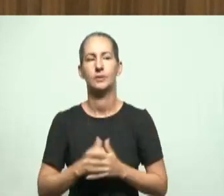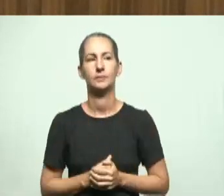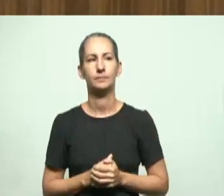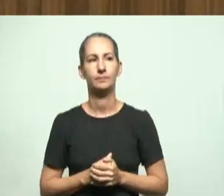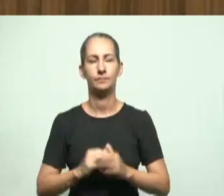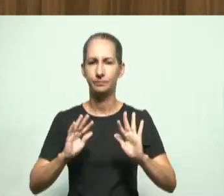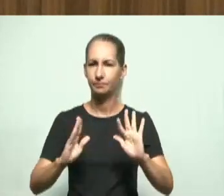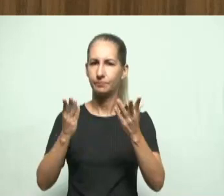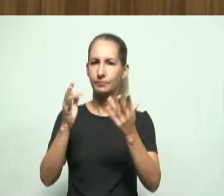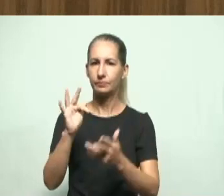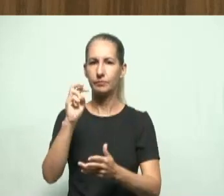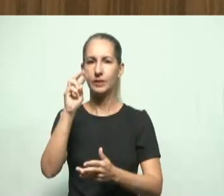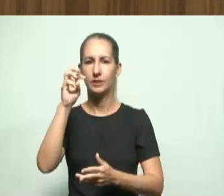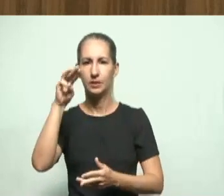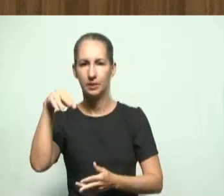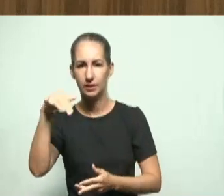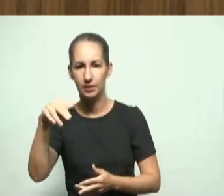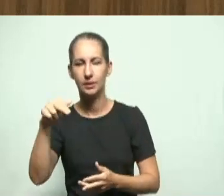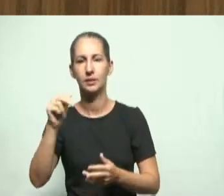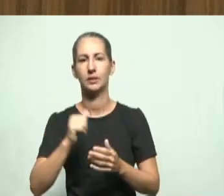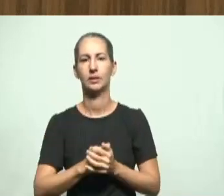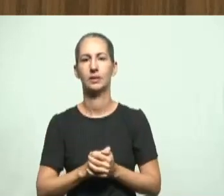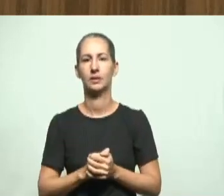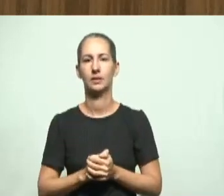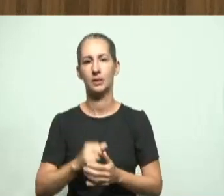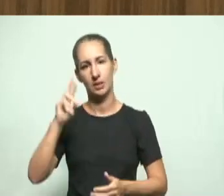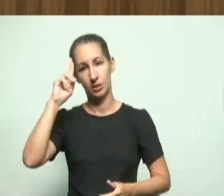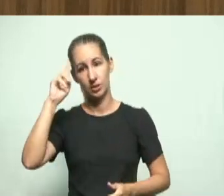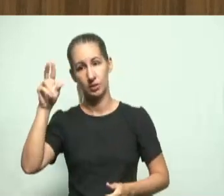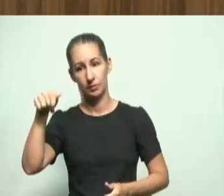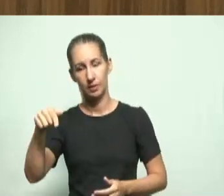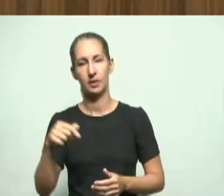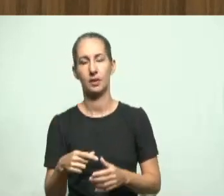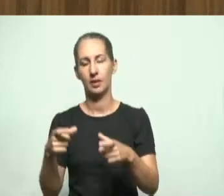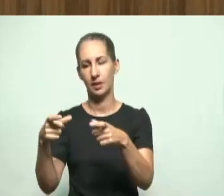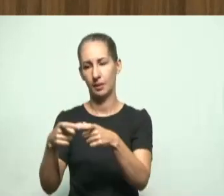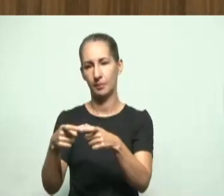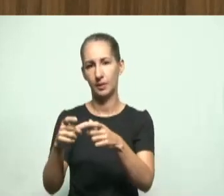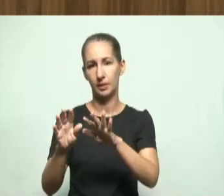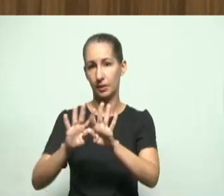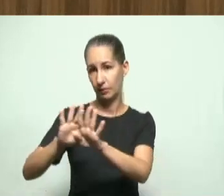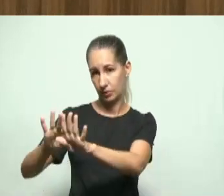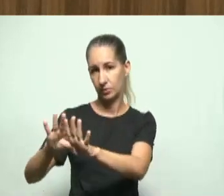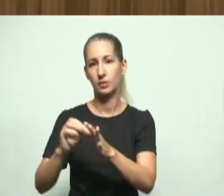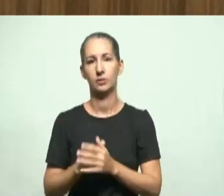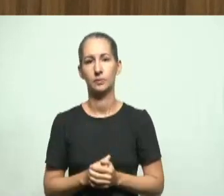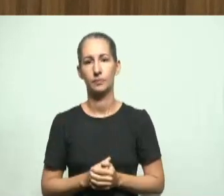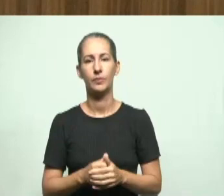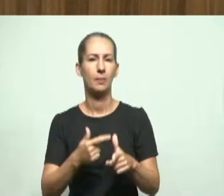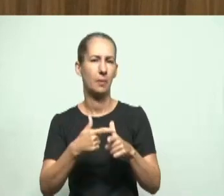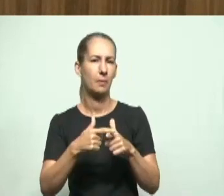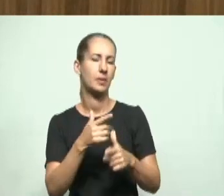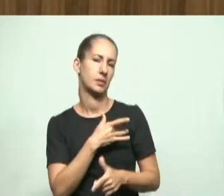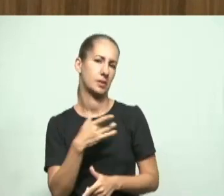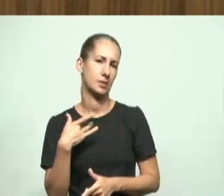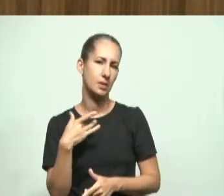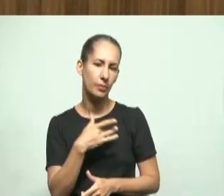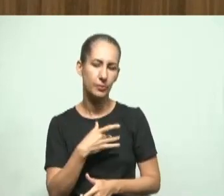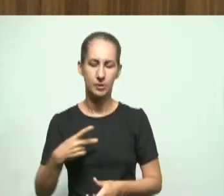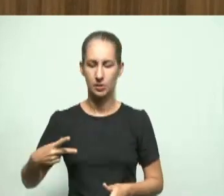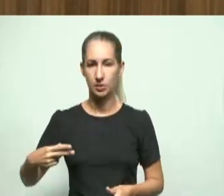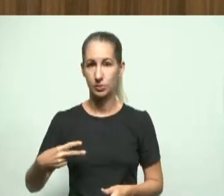evento para o Frank, que nosso chefe de gabinete está afastado por problema de saúde, fez uma